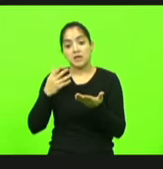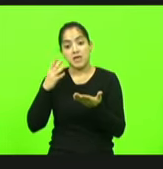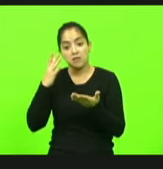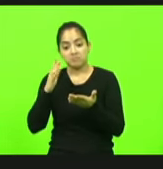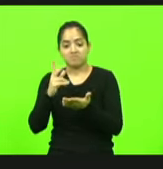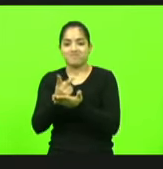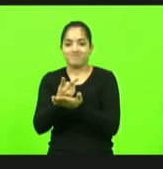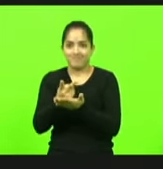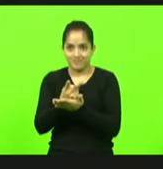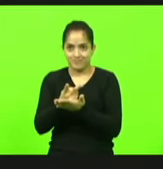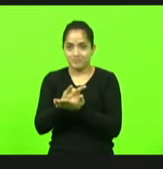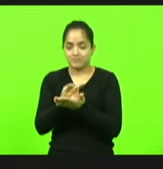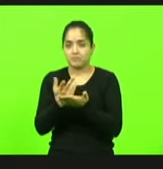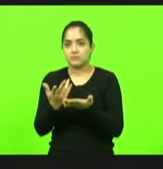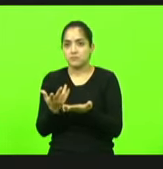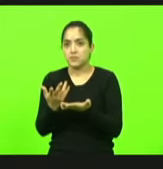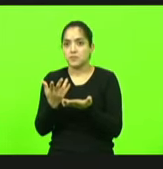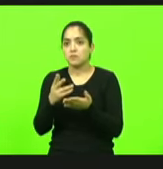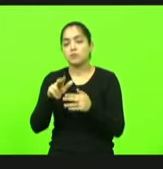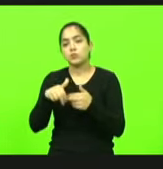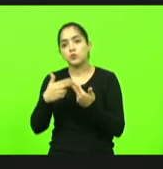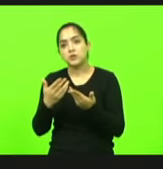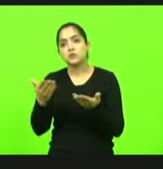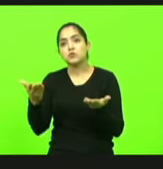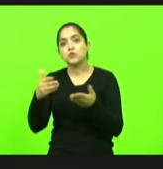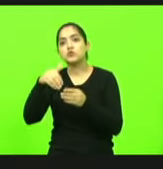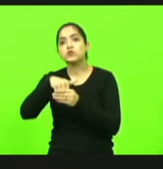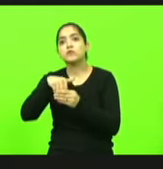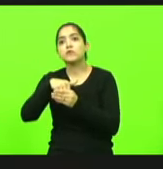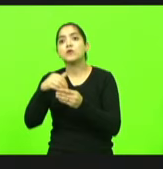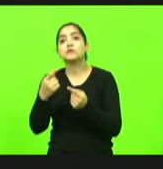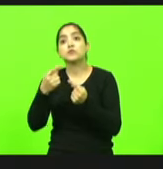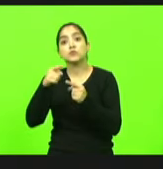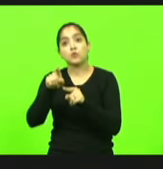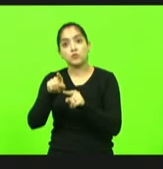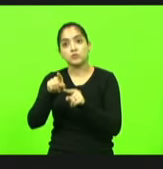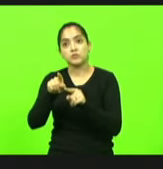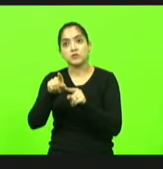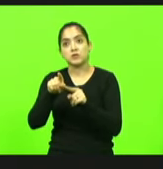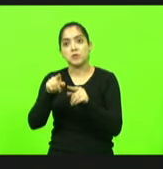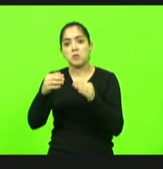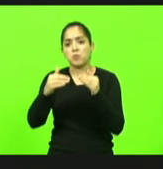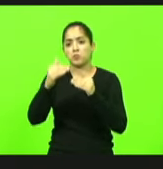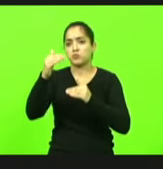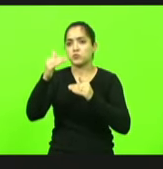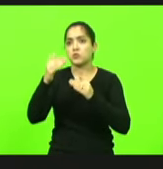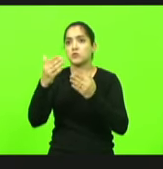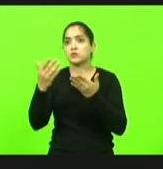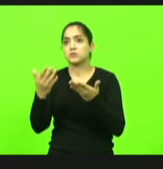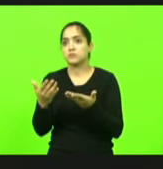lugar certo. Por isso, meu voto hoje será contrário, não porque discordo do fim.